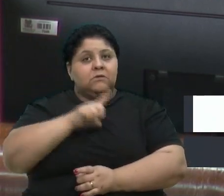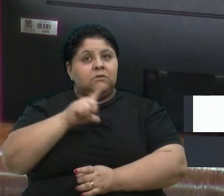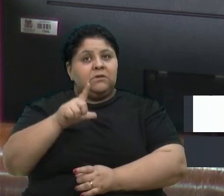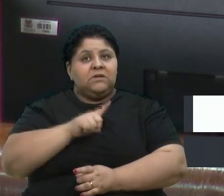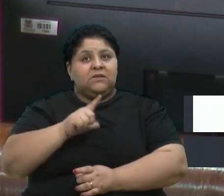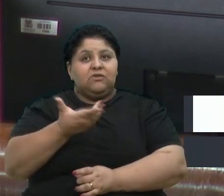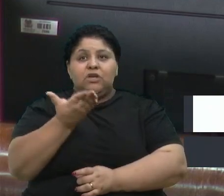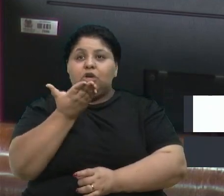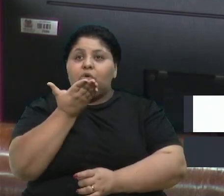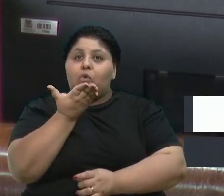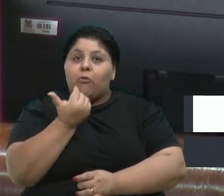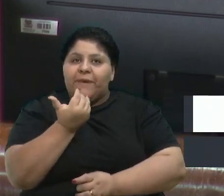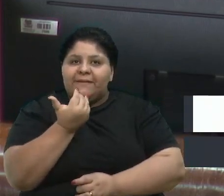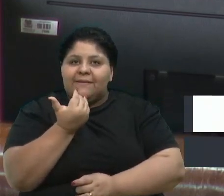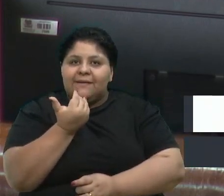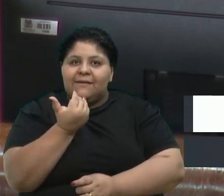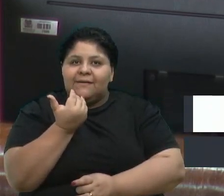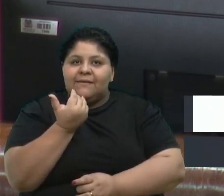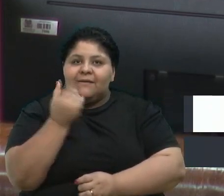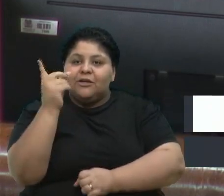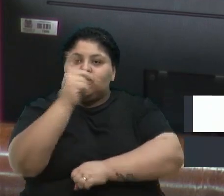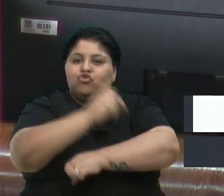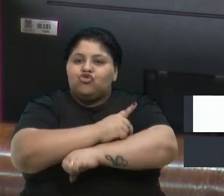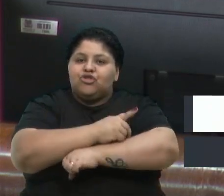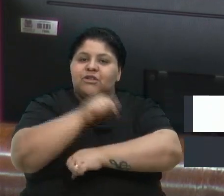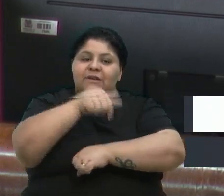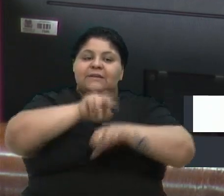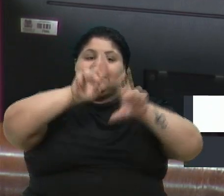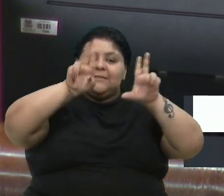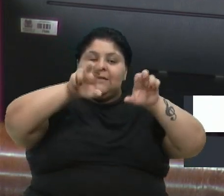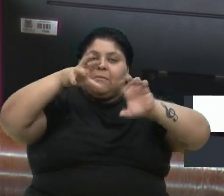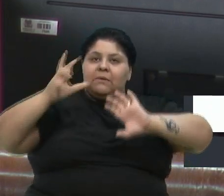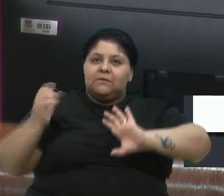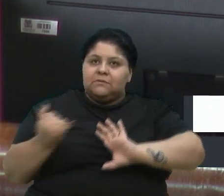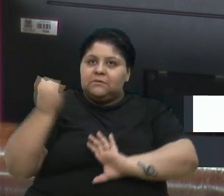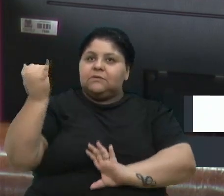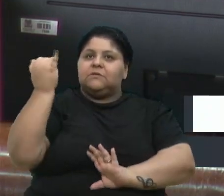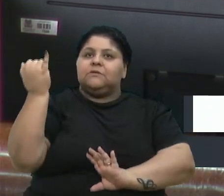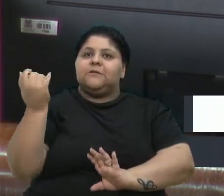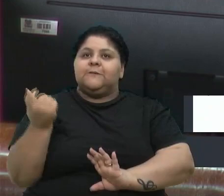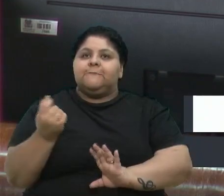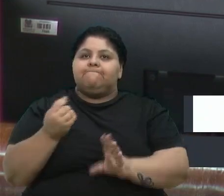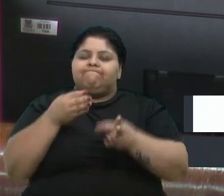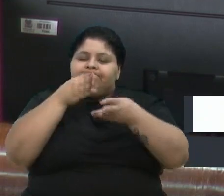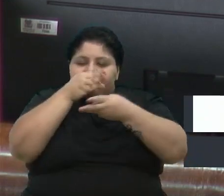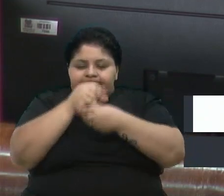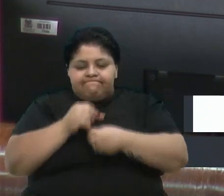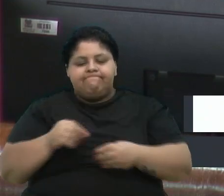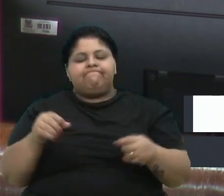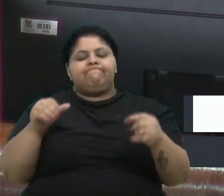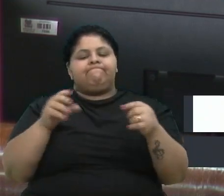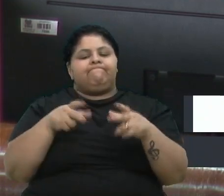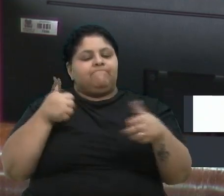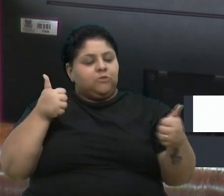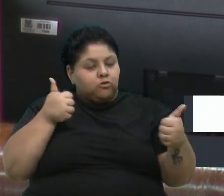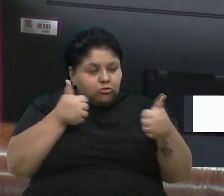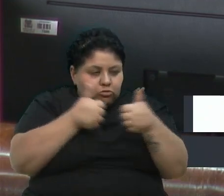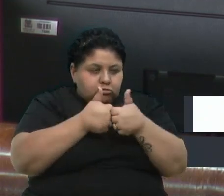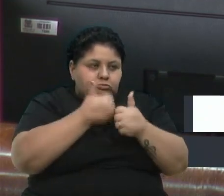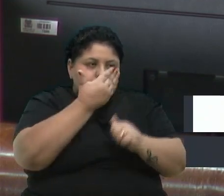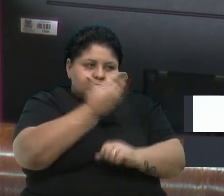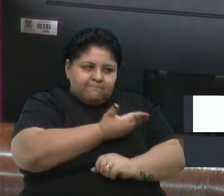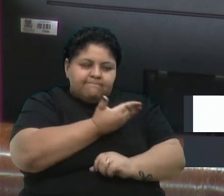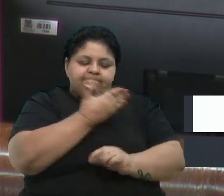de comida por dia. E esse tema é importantíssimo, me sensibiliza e eu estou junto com o senhor